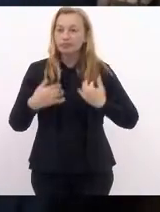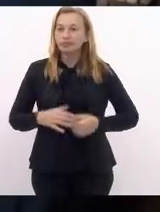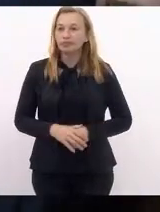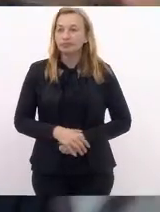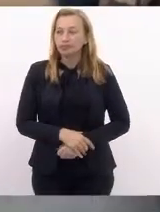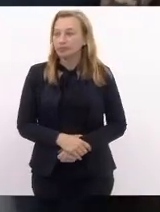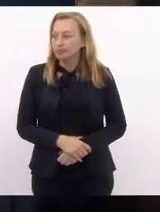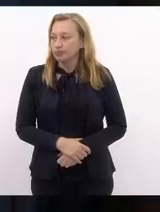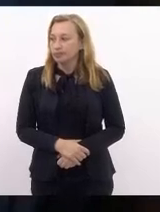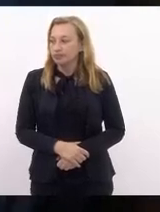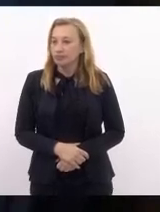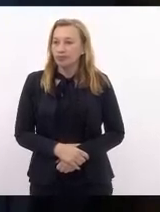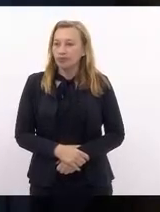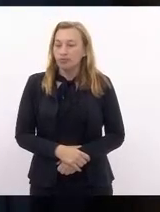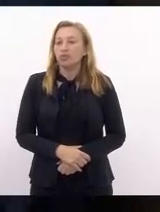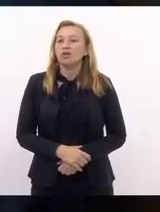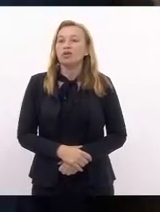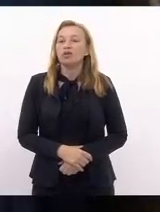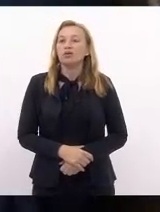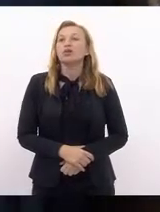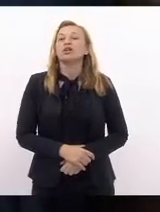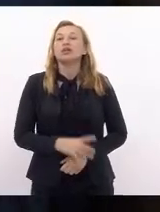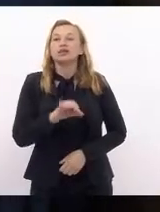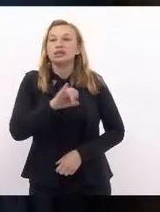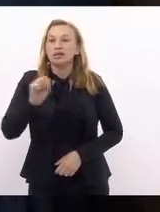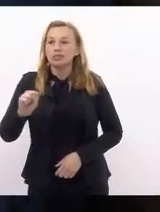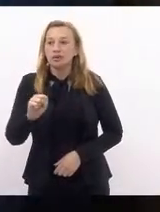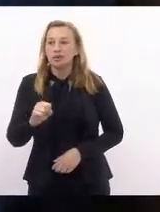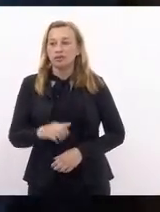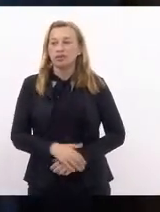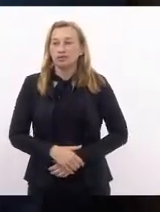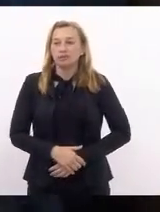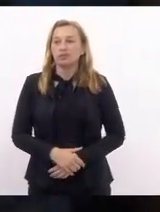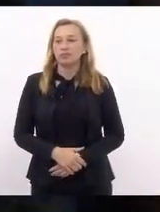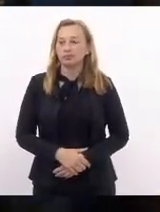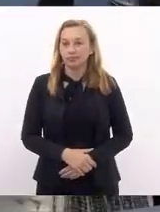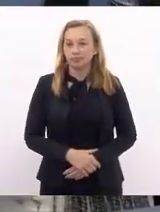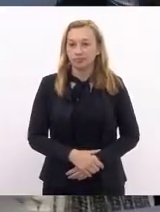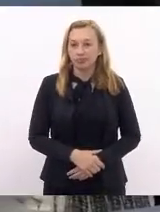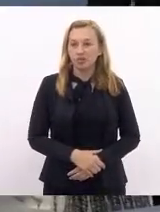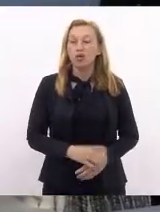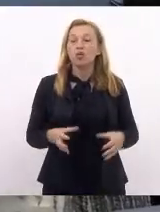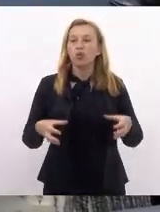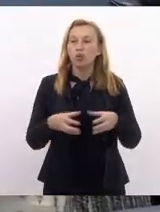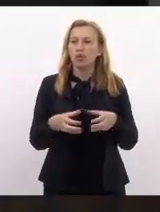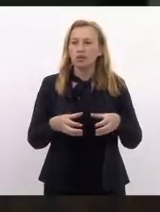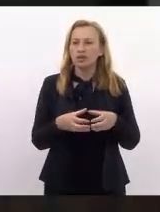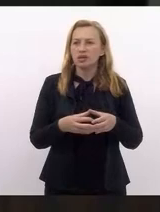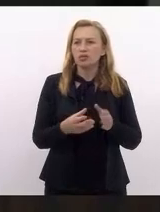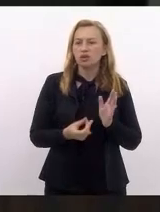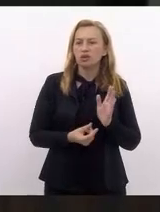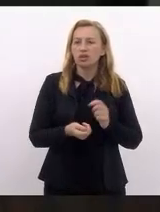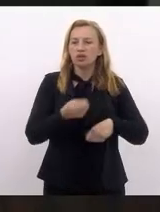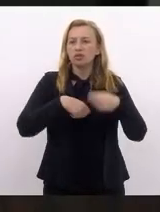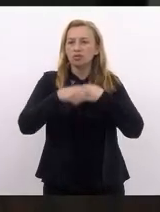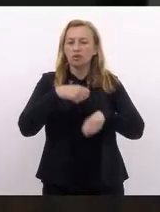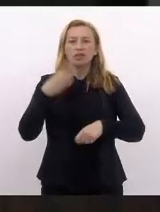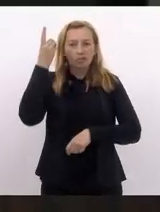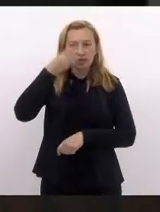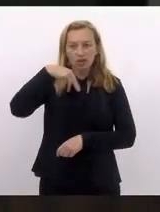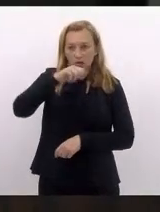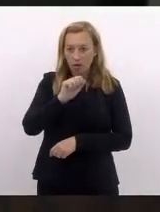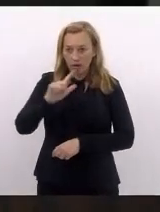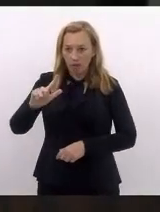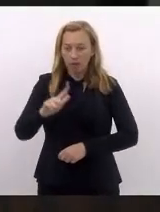de convênio de ICMS é o parecer este produto e pela comissão de Economia Deputado Noel de Carvalho